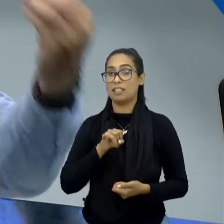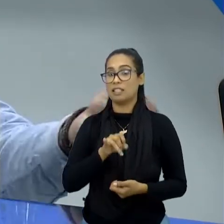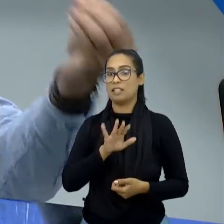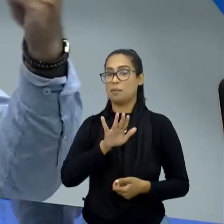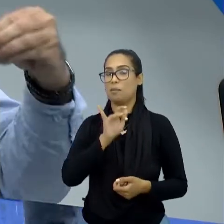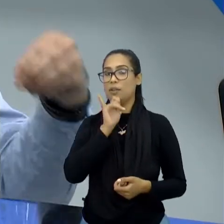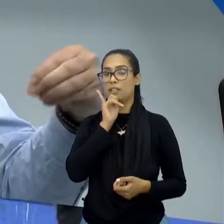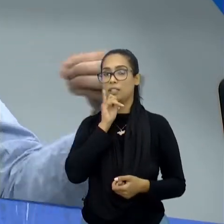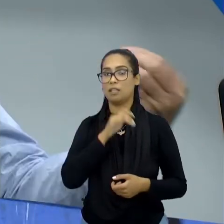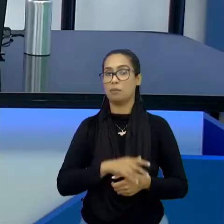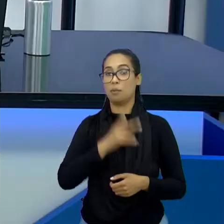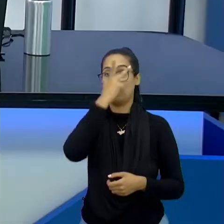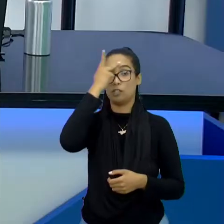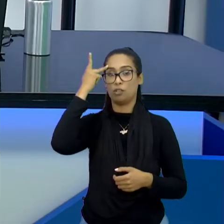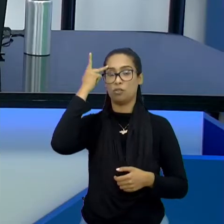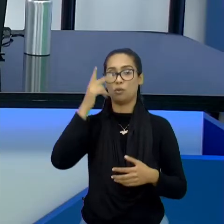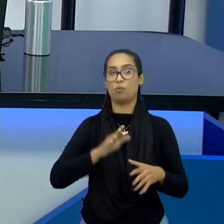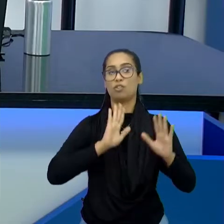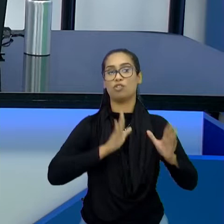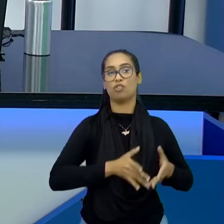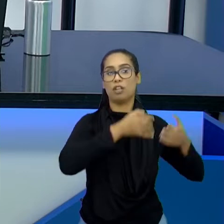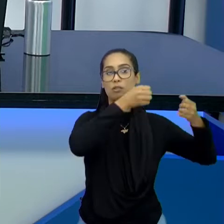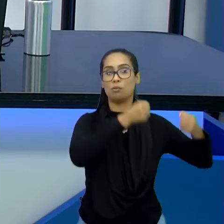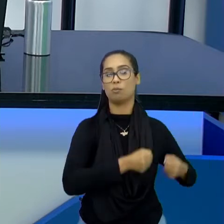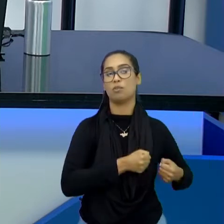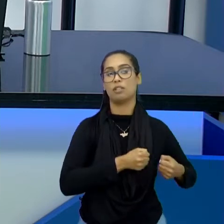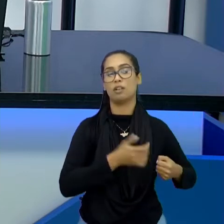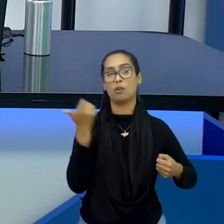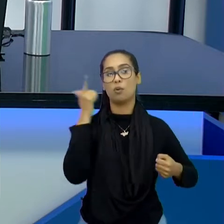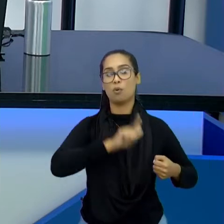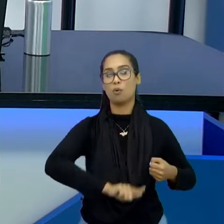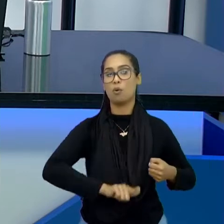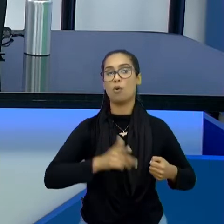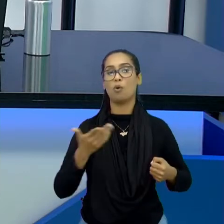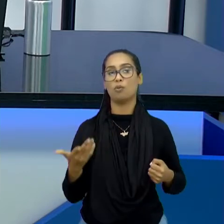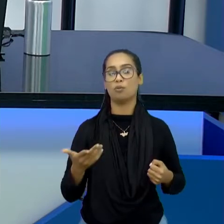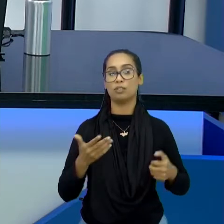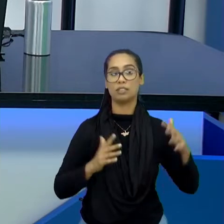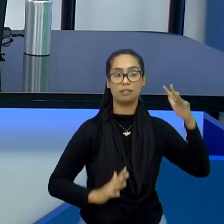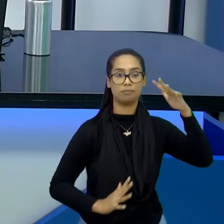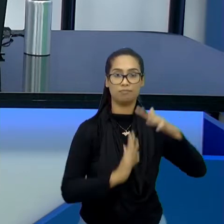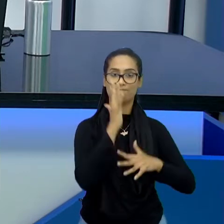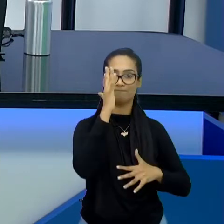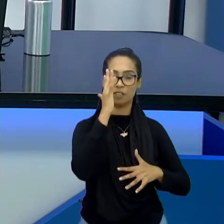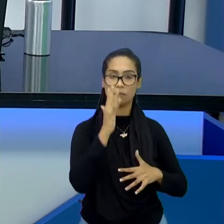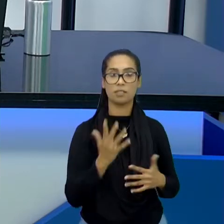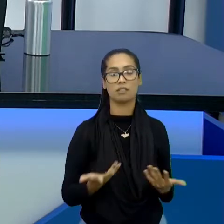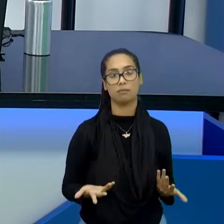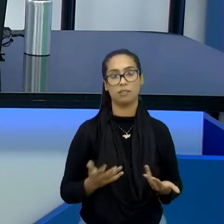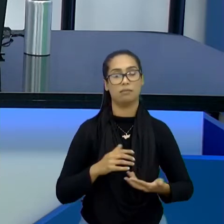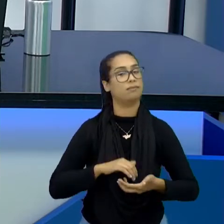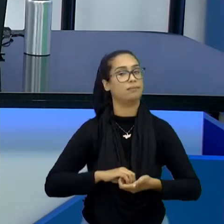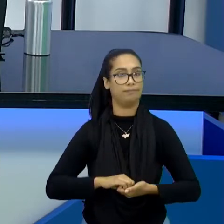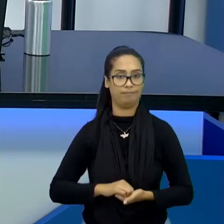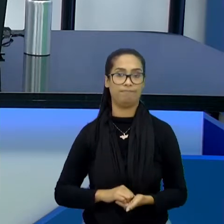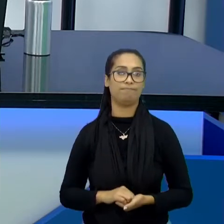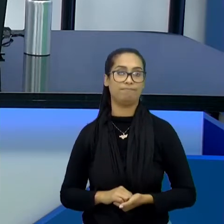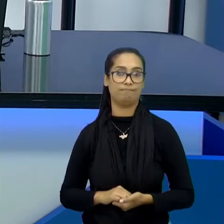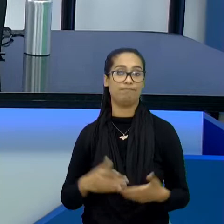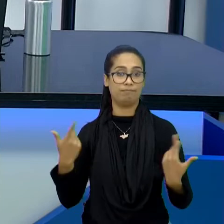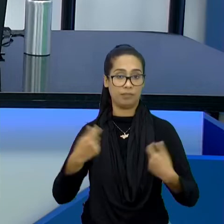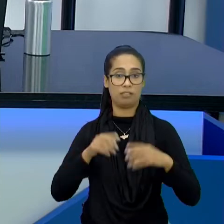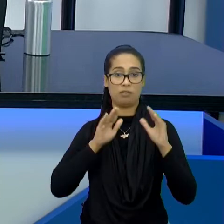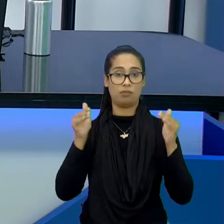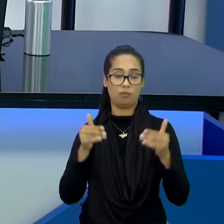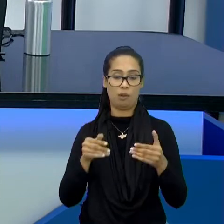já estavam constituídos no poder romperem com o núcleo do poder. Então isso tem que ficar bem frisado. Por